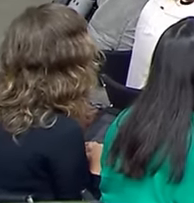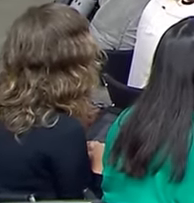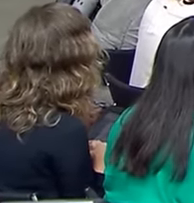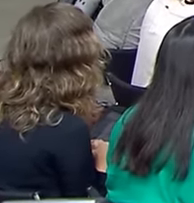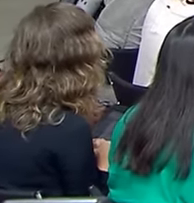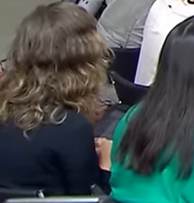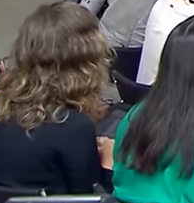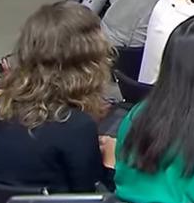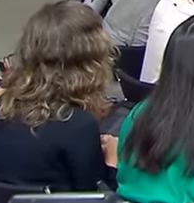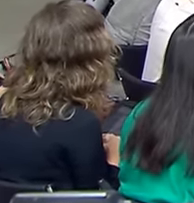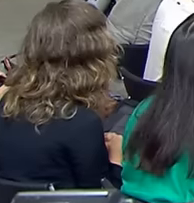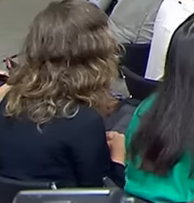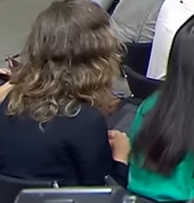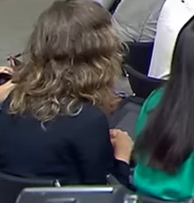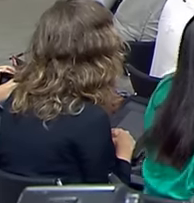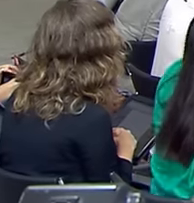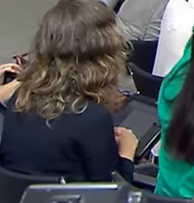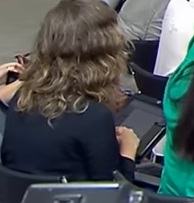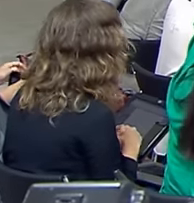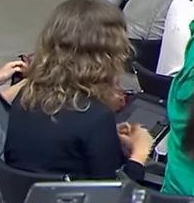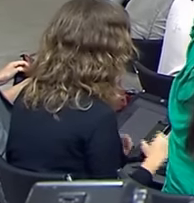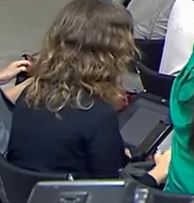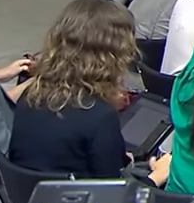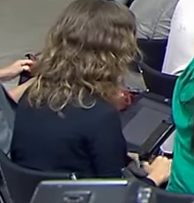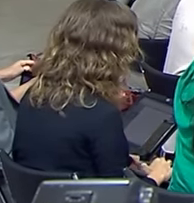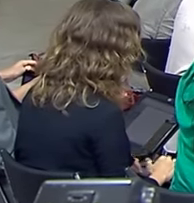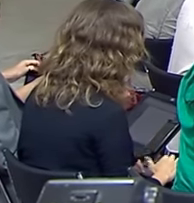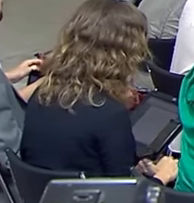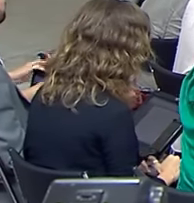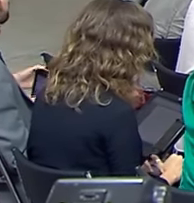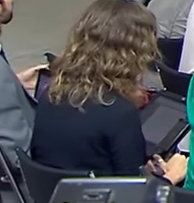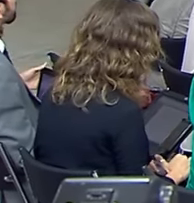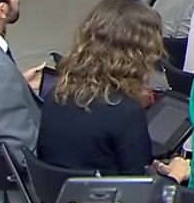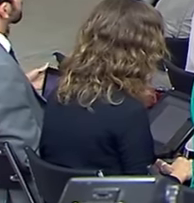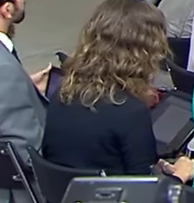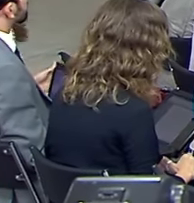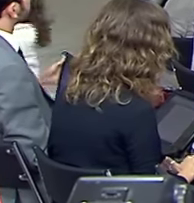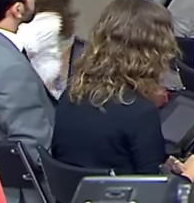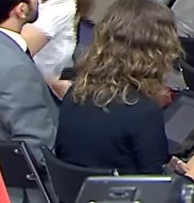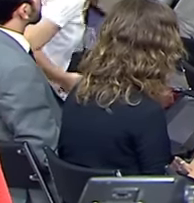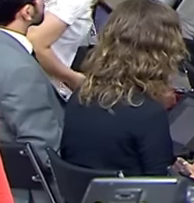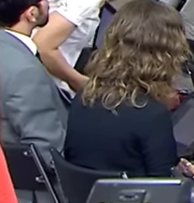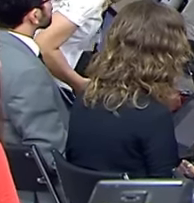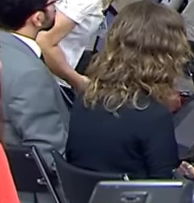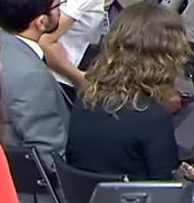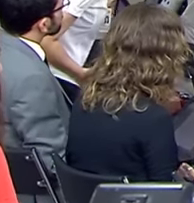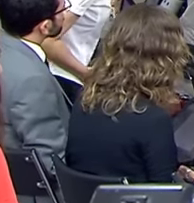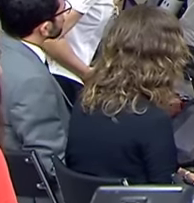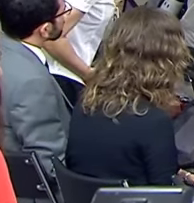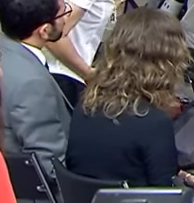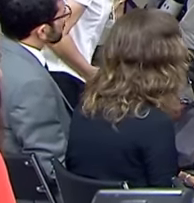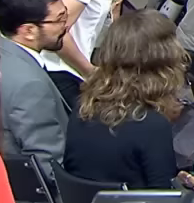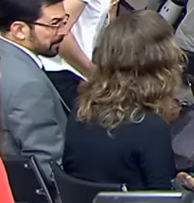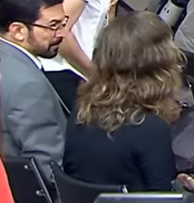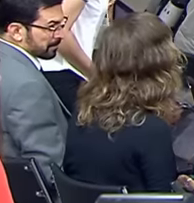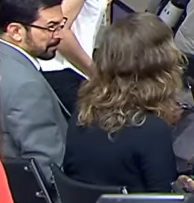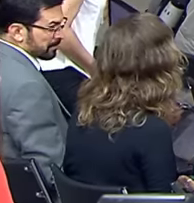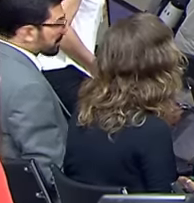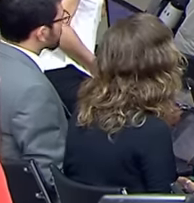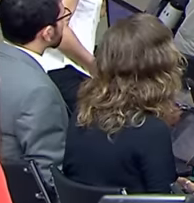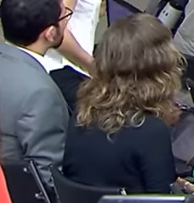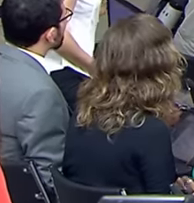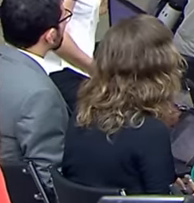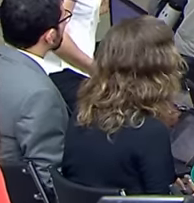de Janeiro Mas você pretende aar mulheres do governo em bí como bí tá